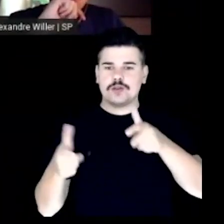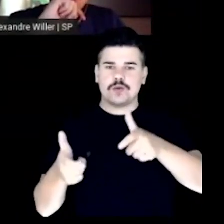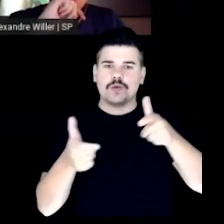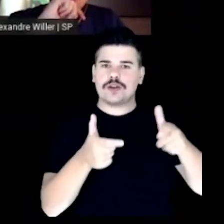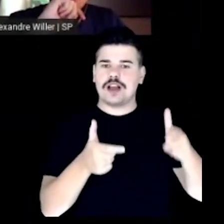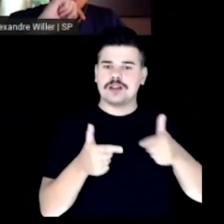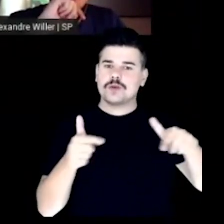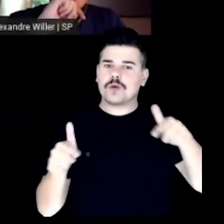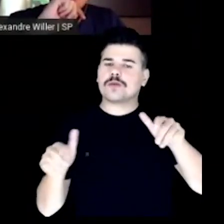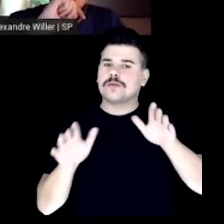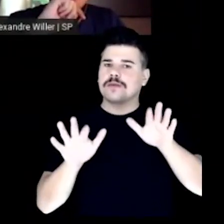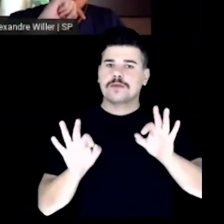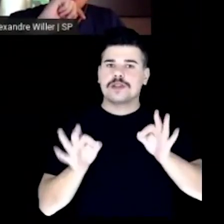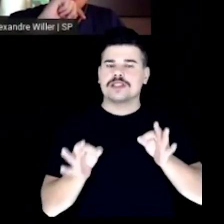lugares,